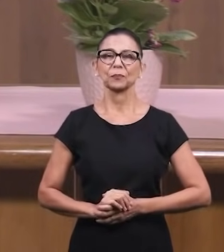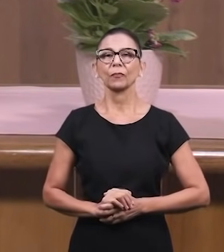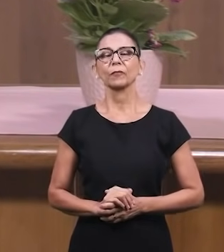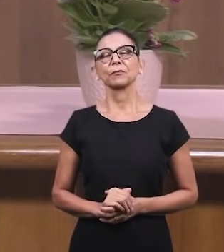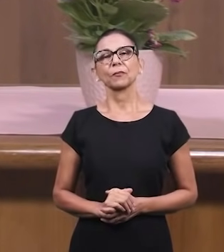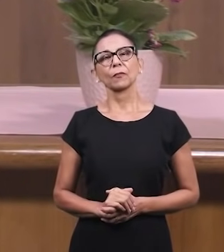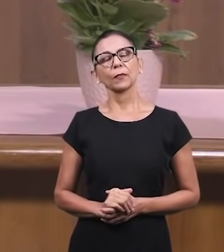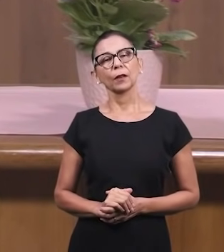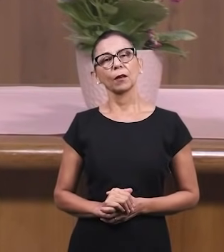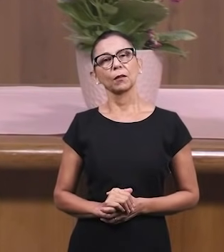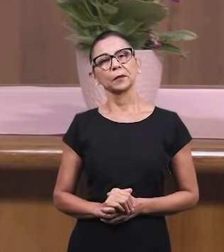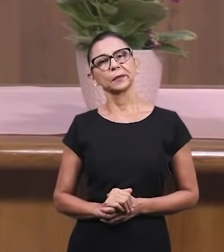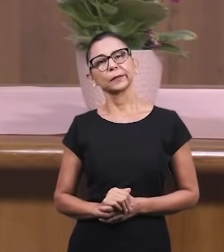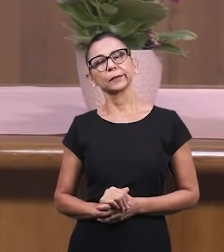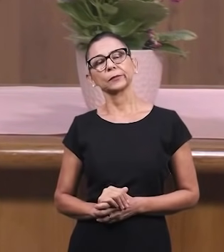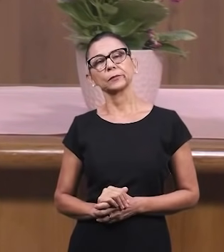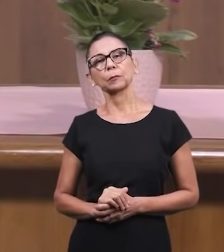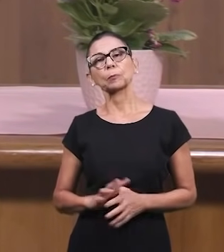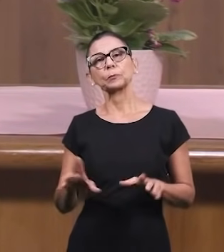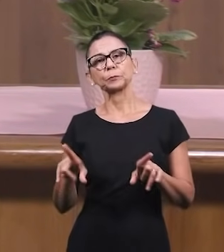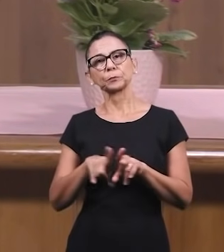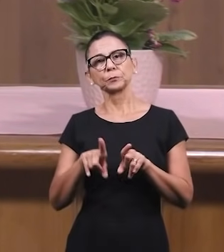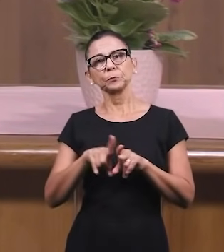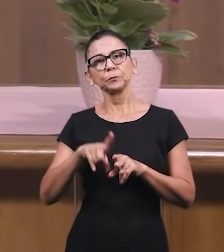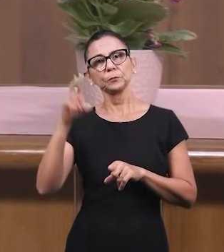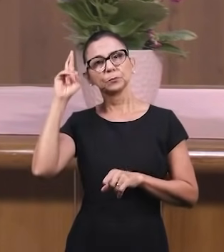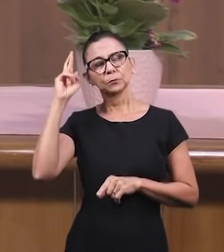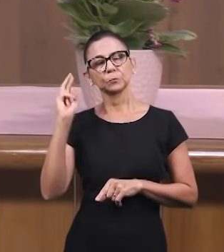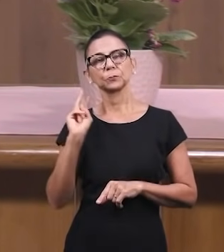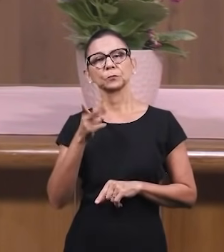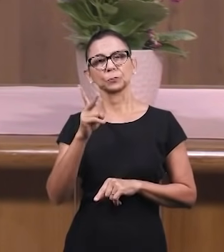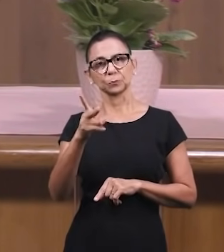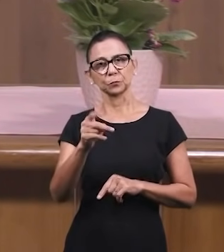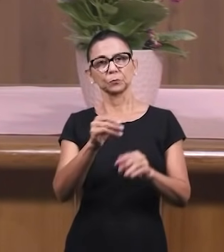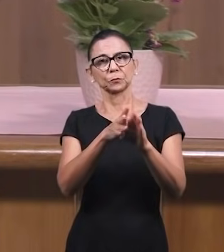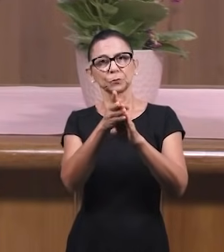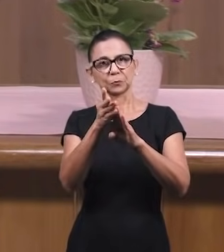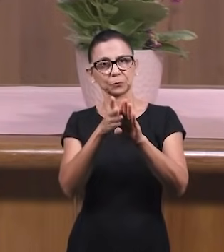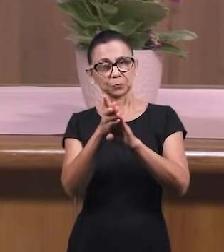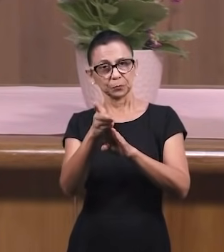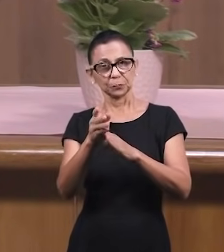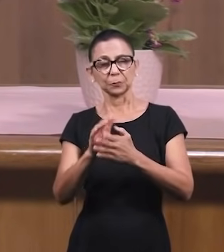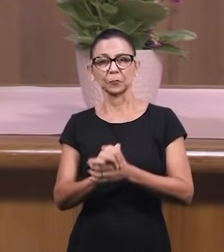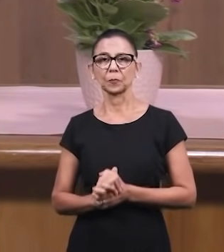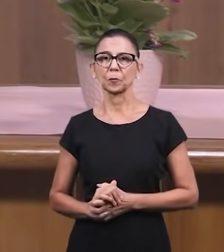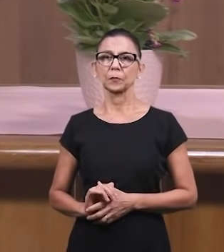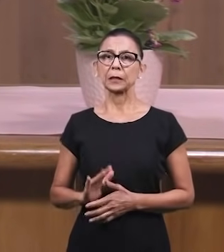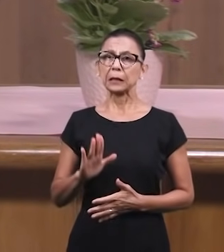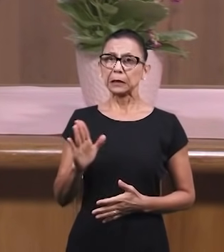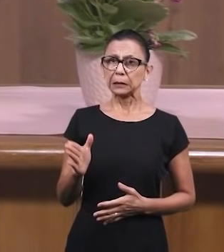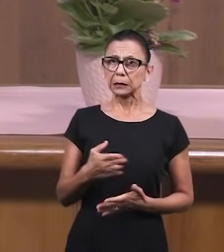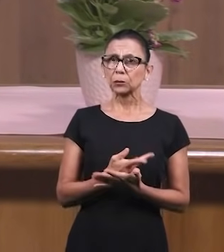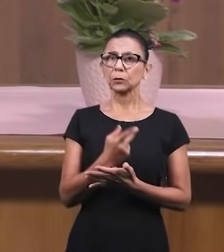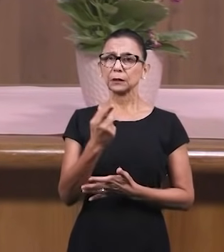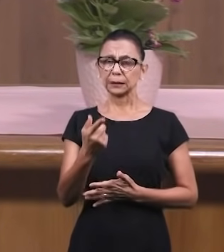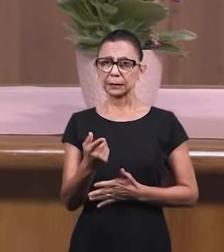discípulos e a nós hoje também o Senhor Deus nos tem dado esta mesma orientação. Os discípulos fatigaram, mesmo que